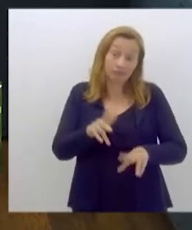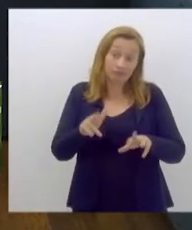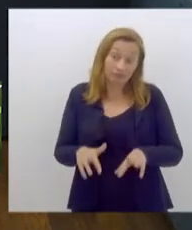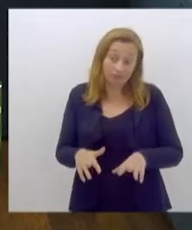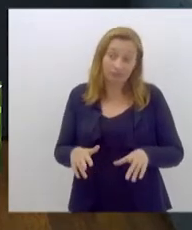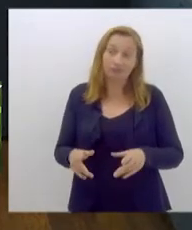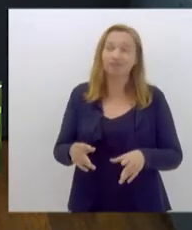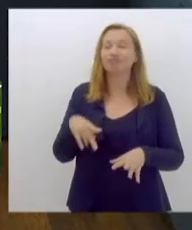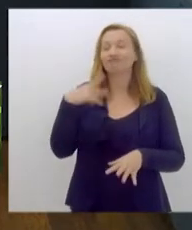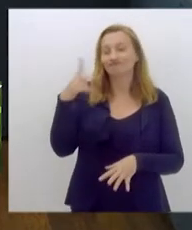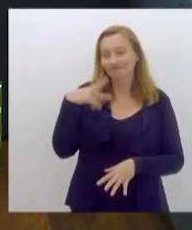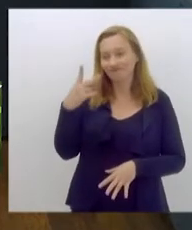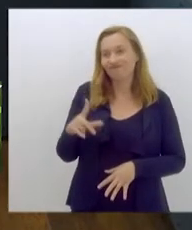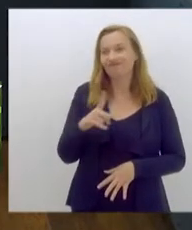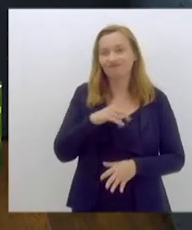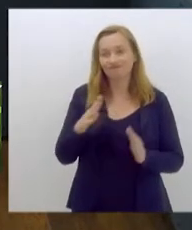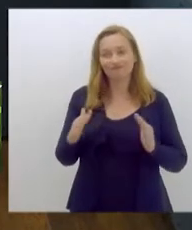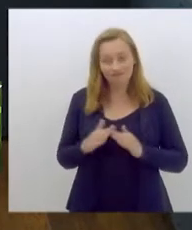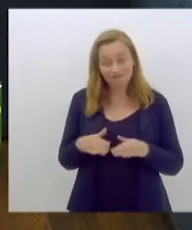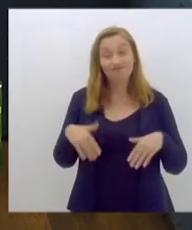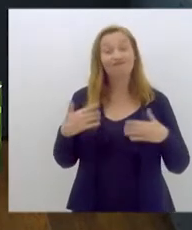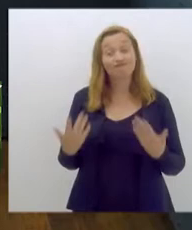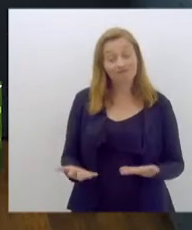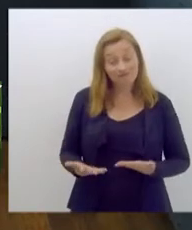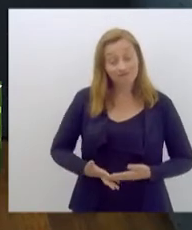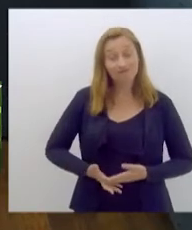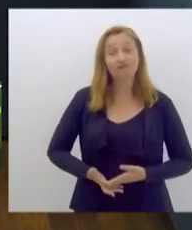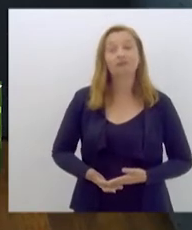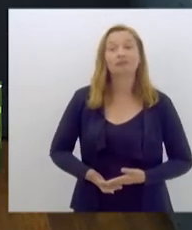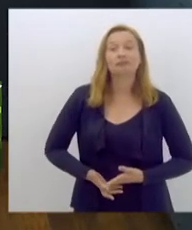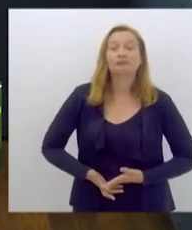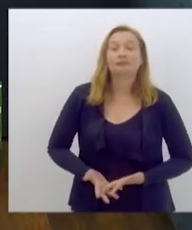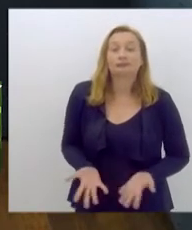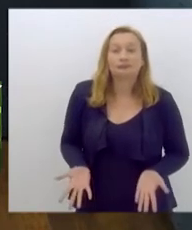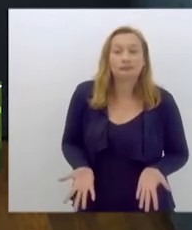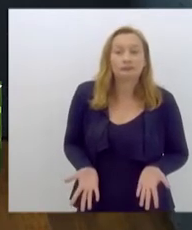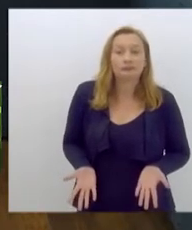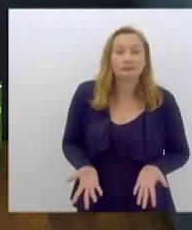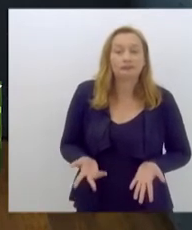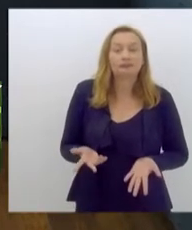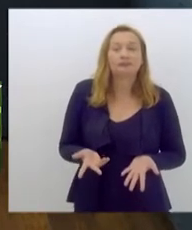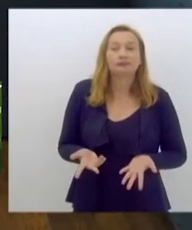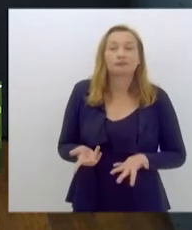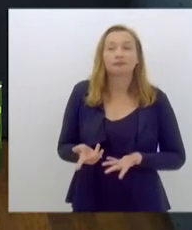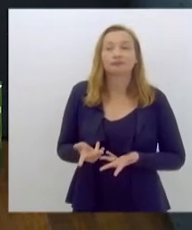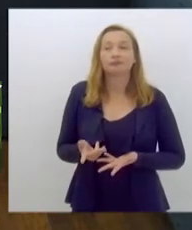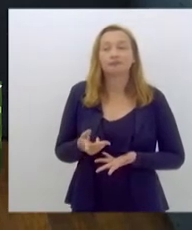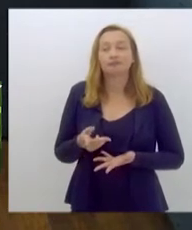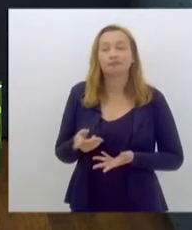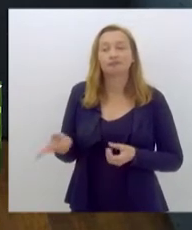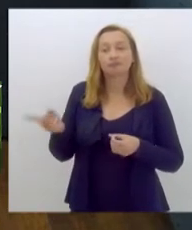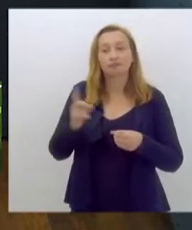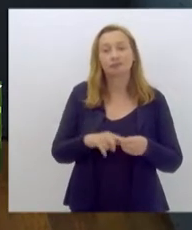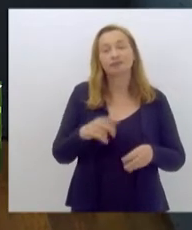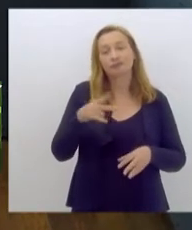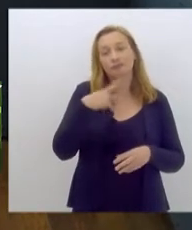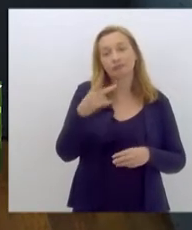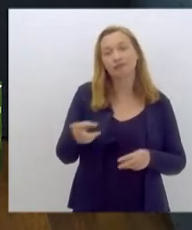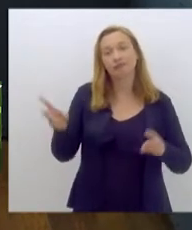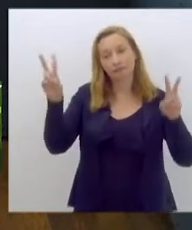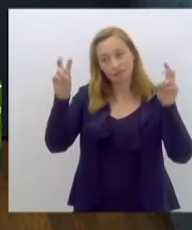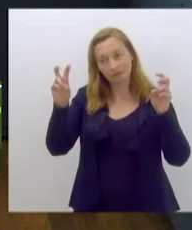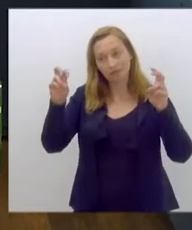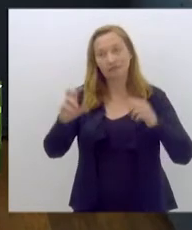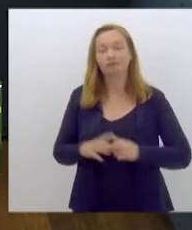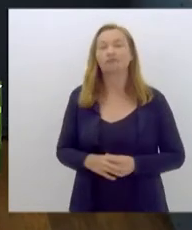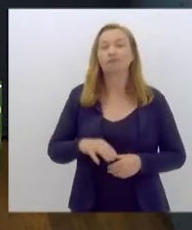tendências políticas que tem nessa casa. Então, eu só trouxe à luz essas questões.